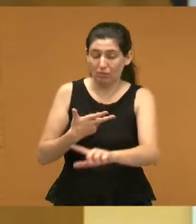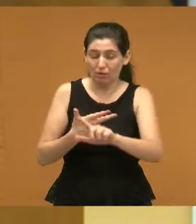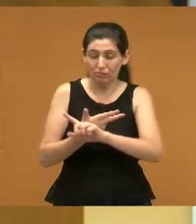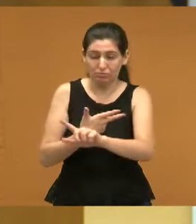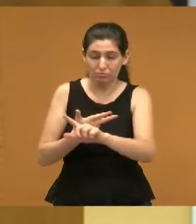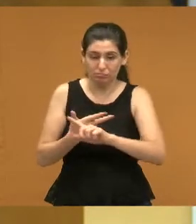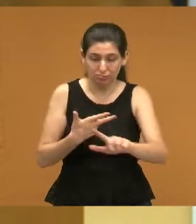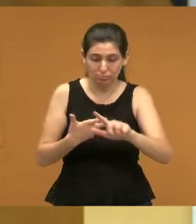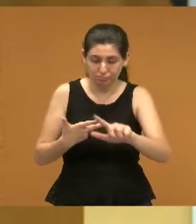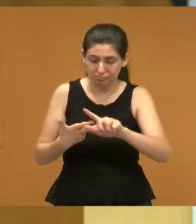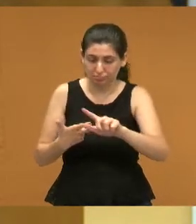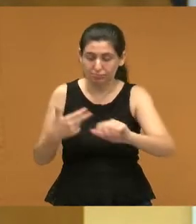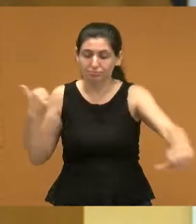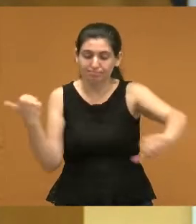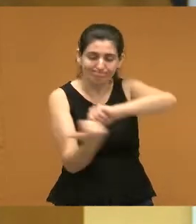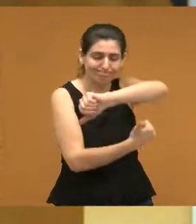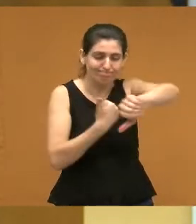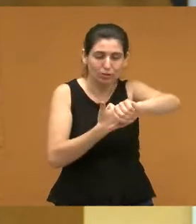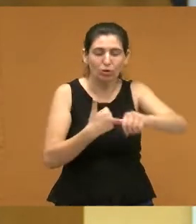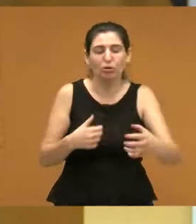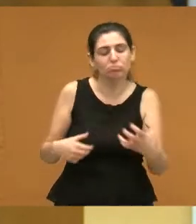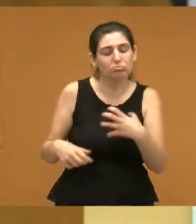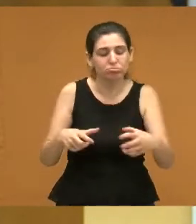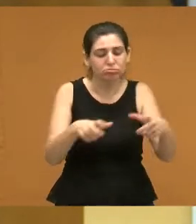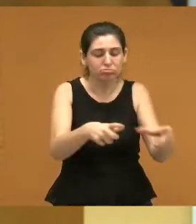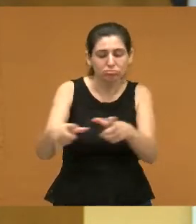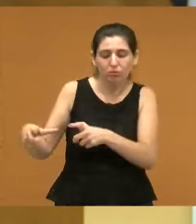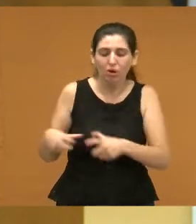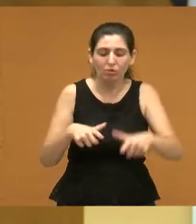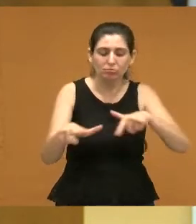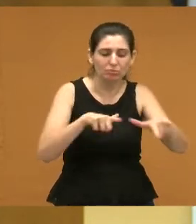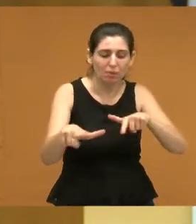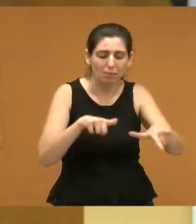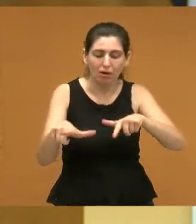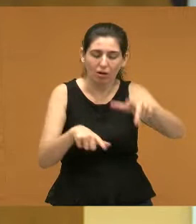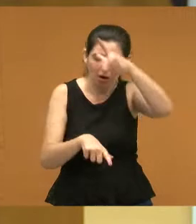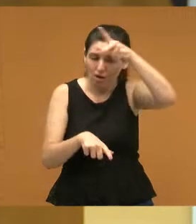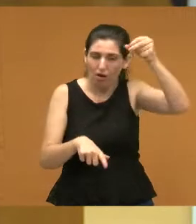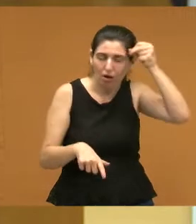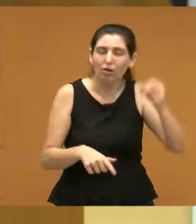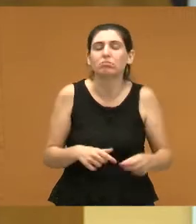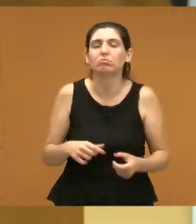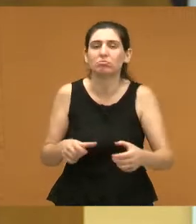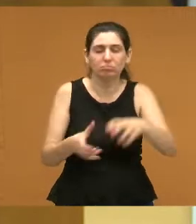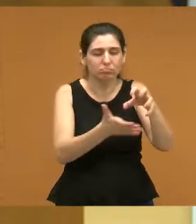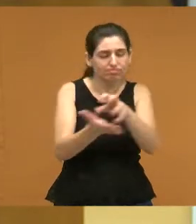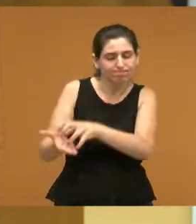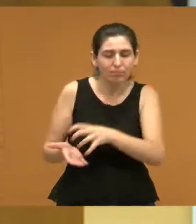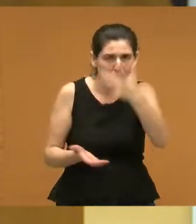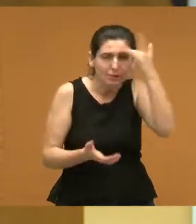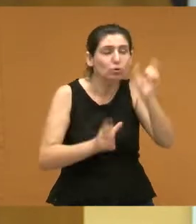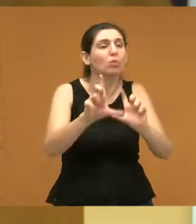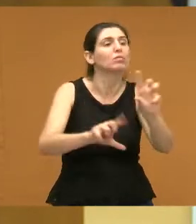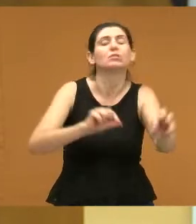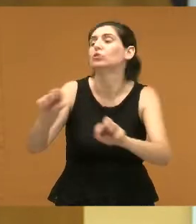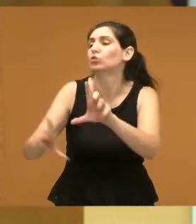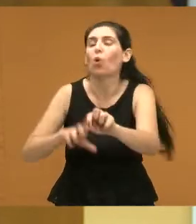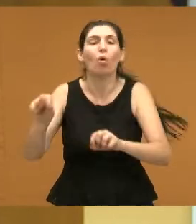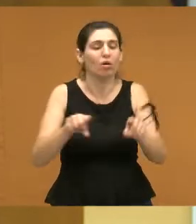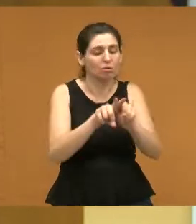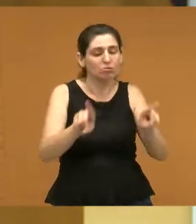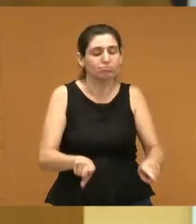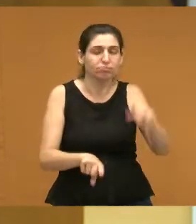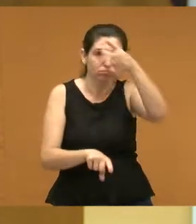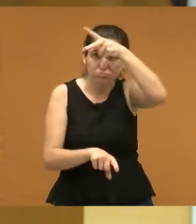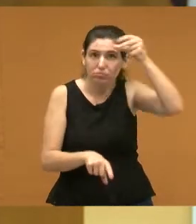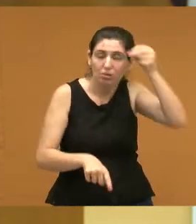altera estrutura administrativa, os cargos de provimento em comissão, cargos de confiança privativos de servidor